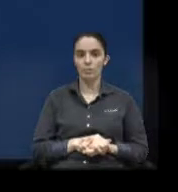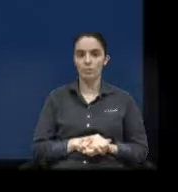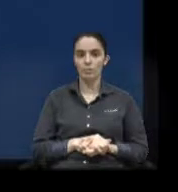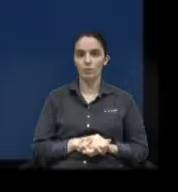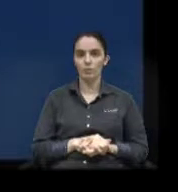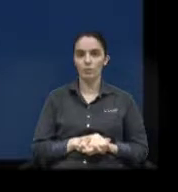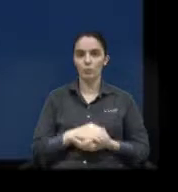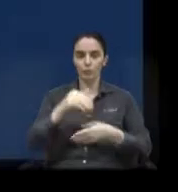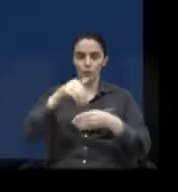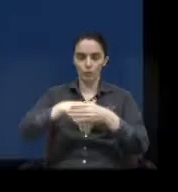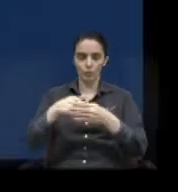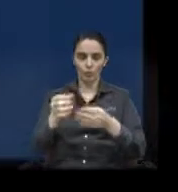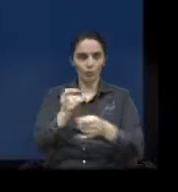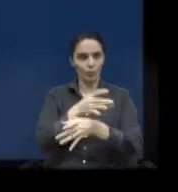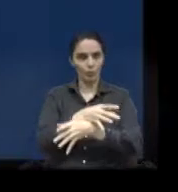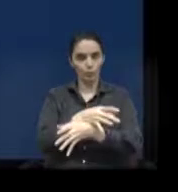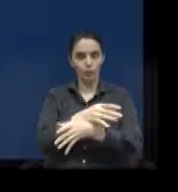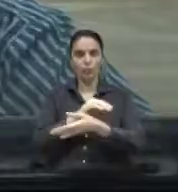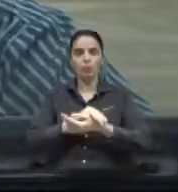Está encerrada a votação.